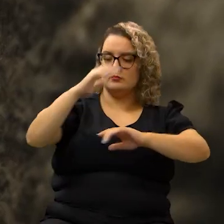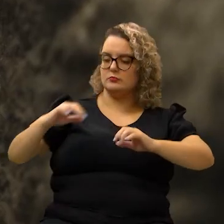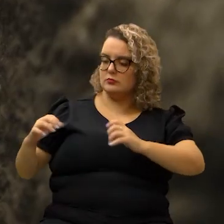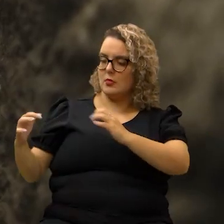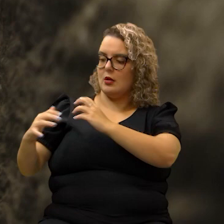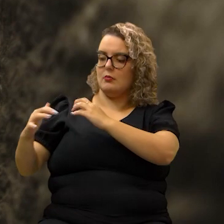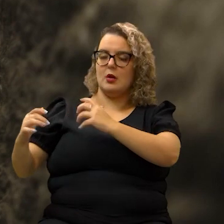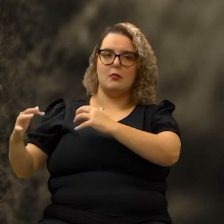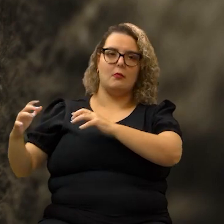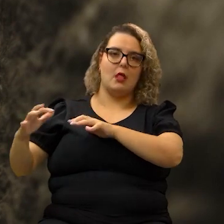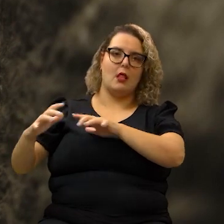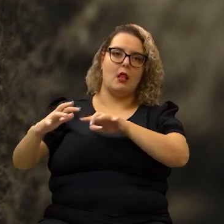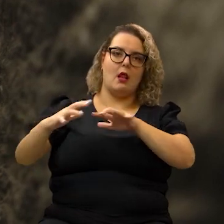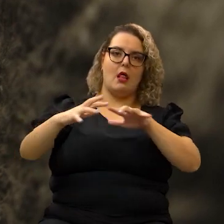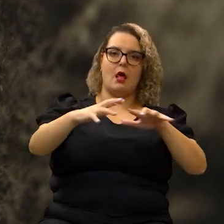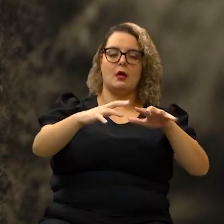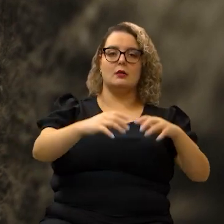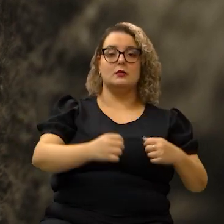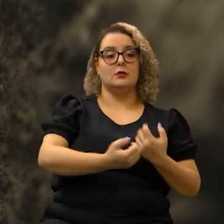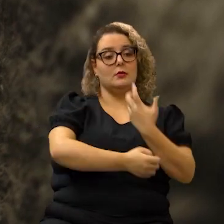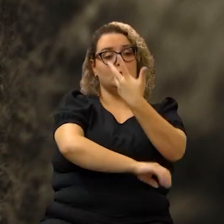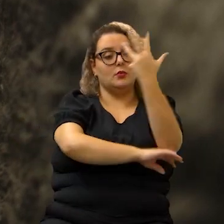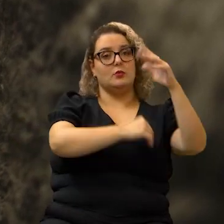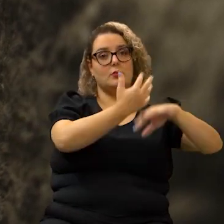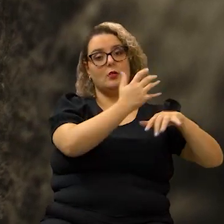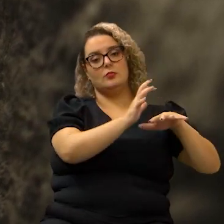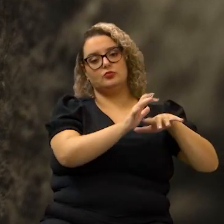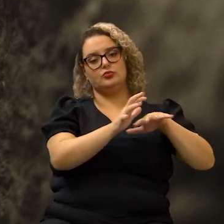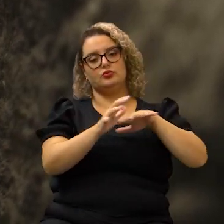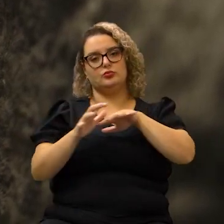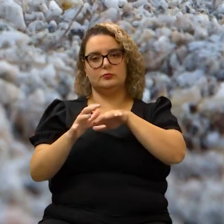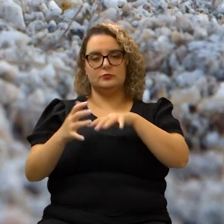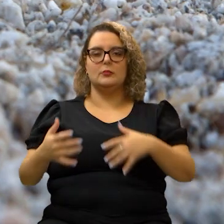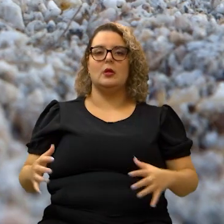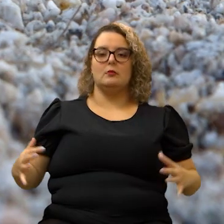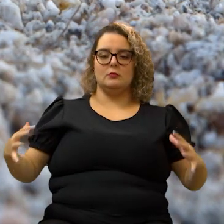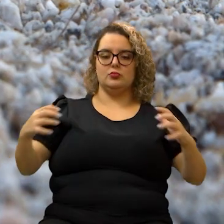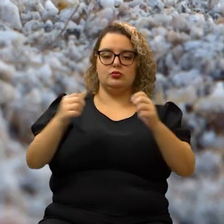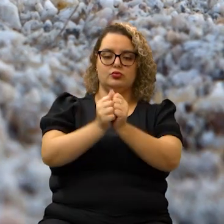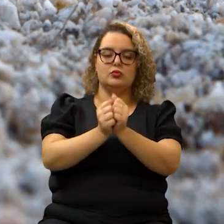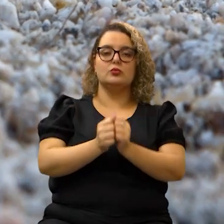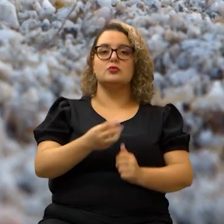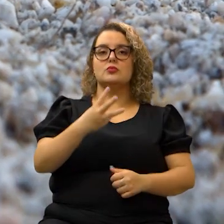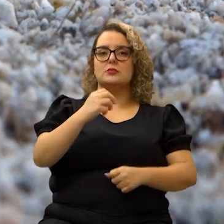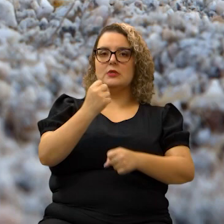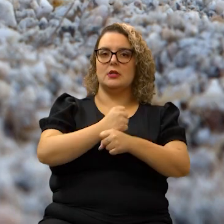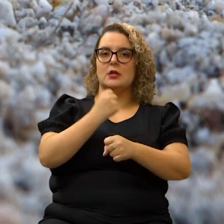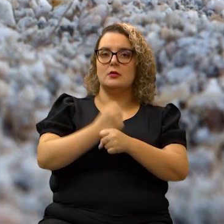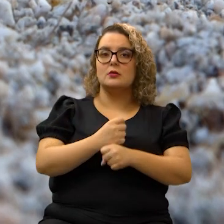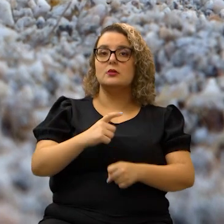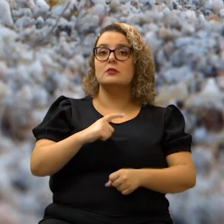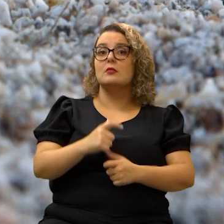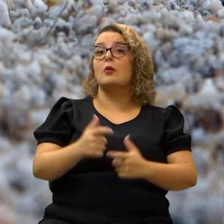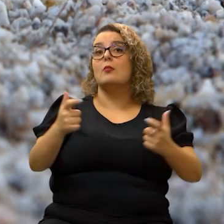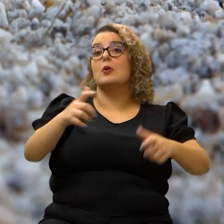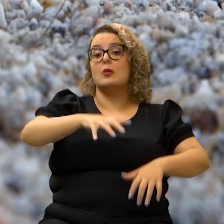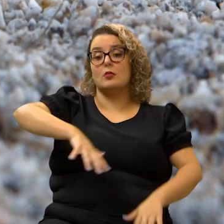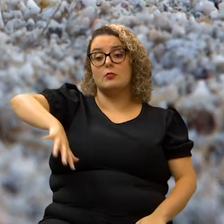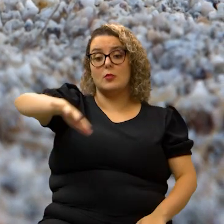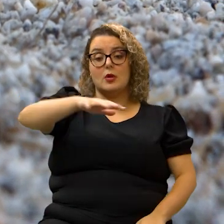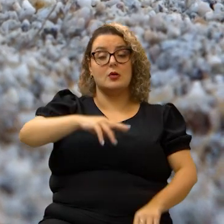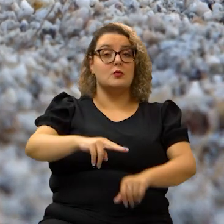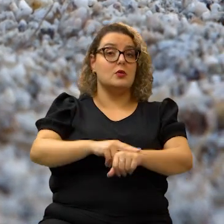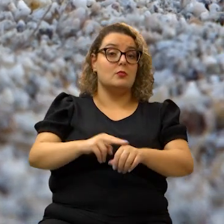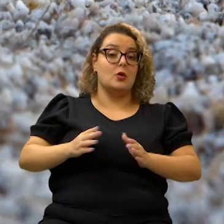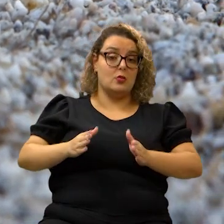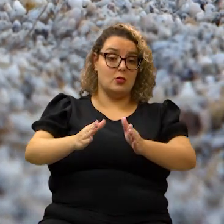cidade e o crescimento da preservação ambiental. Então, se a gente pegar em Campinas, nos últimos 30 anos, a gente teve um aumento muito grande de áreas verdes,